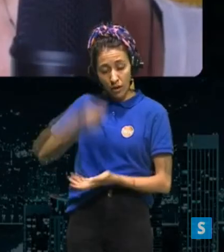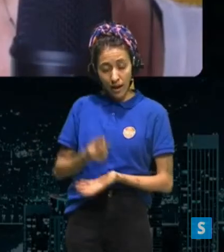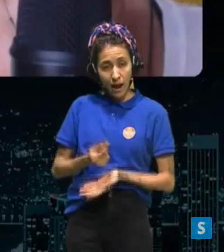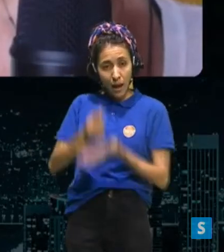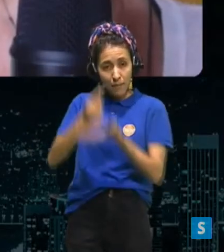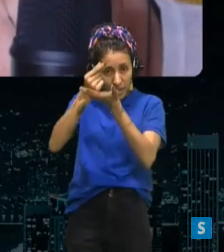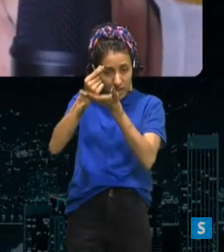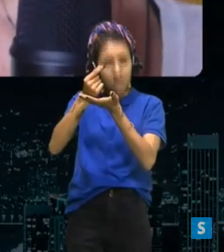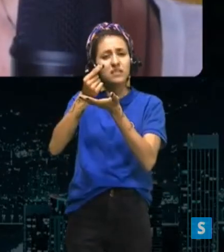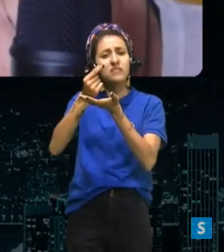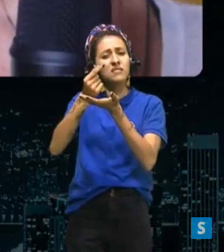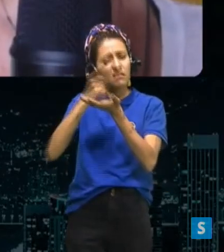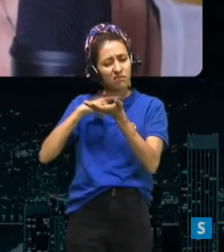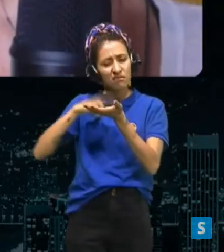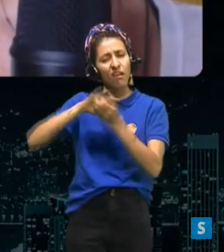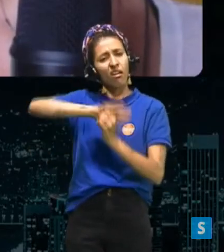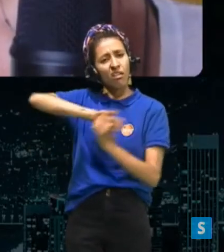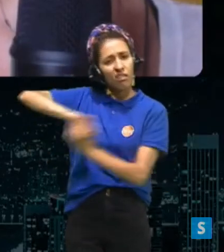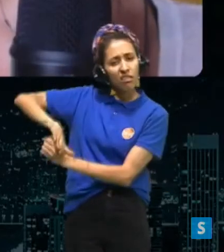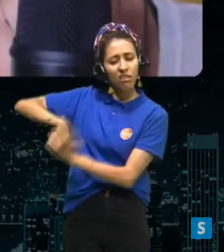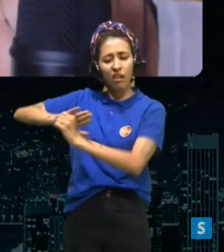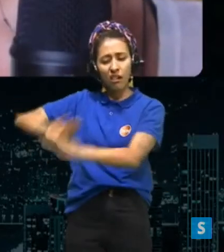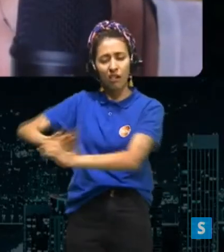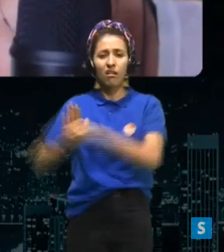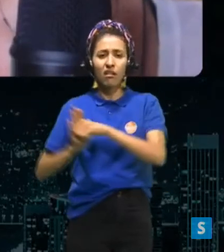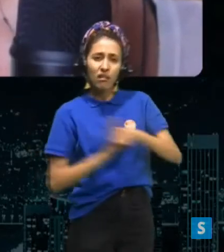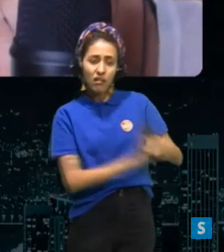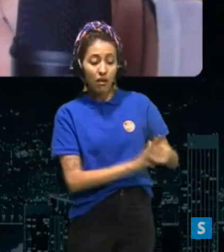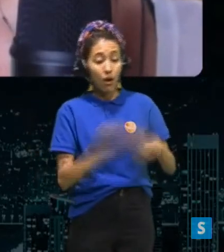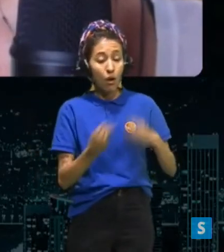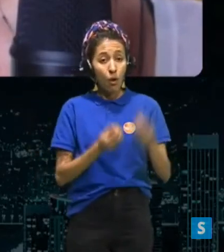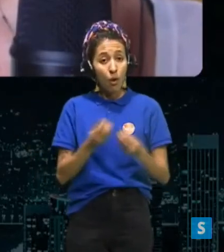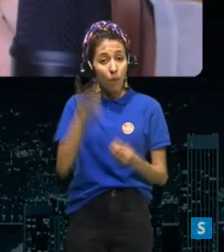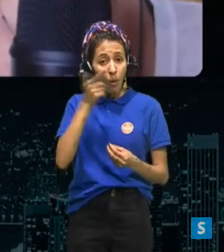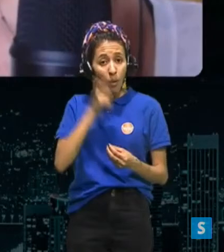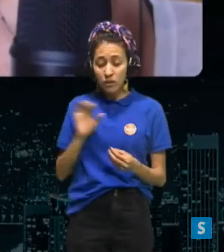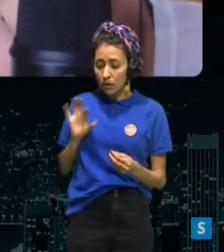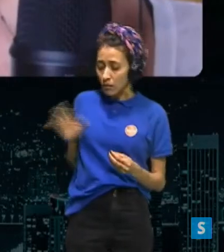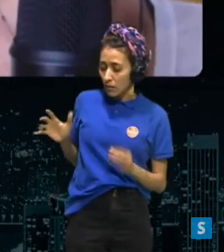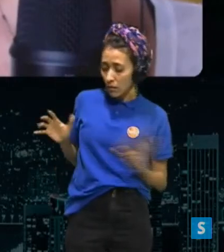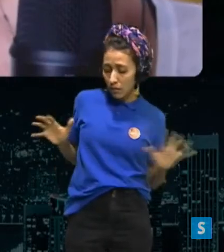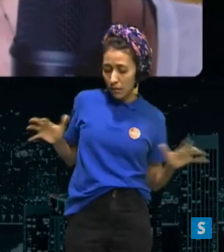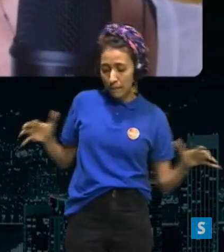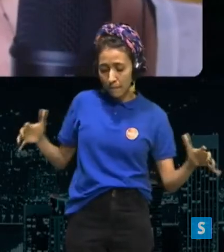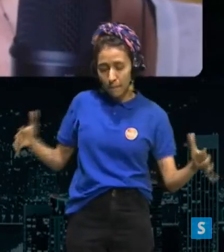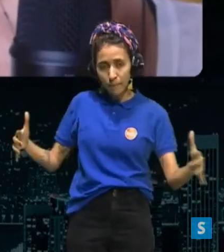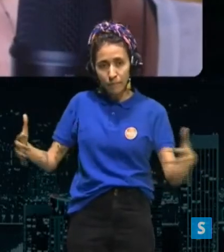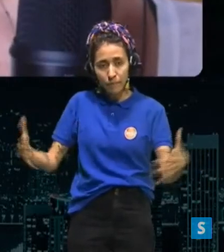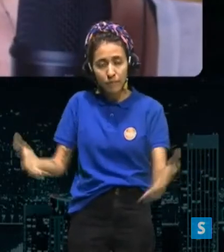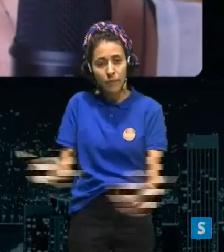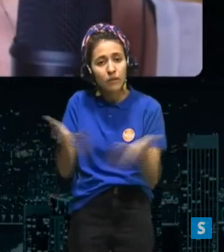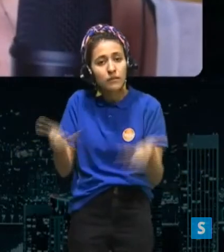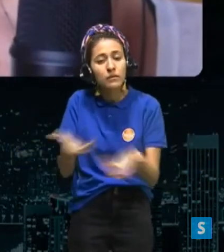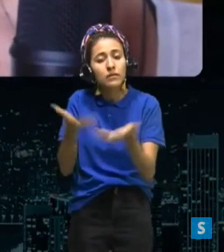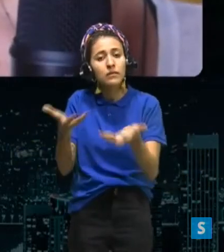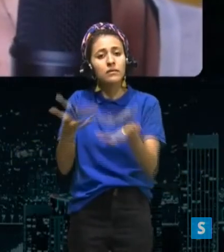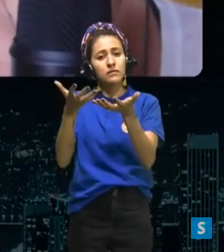empoderar aqueles que foram negligenciados Por que você tá ali chegando